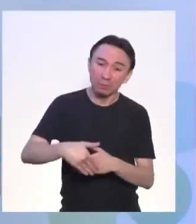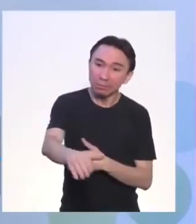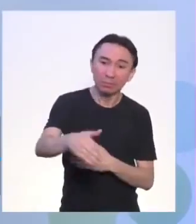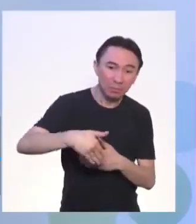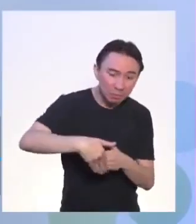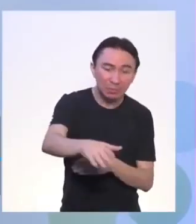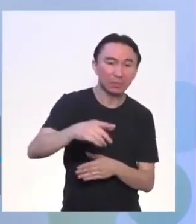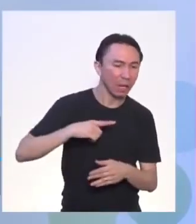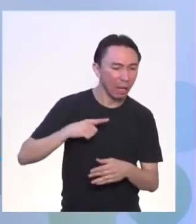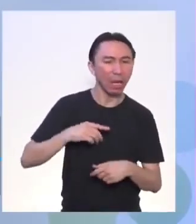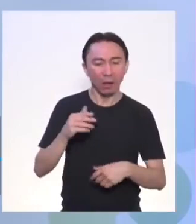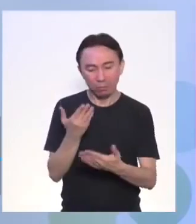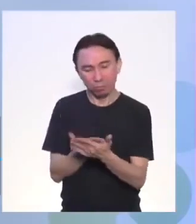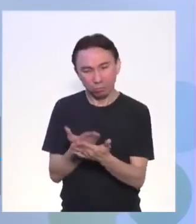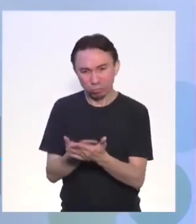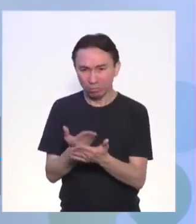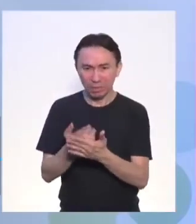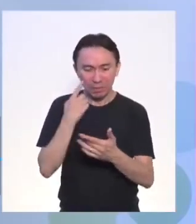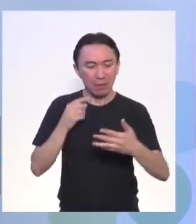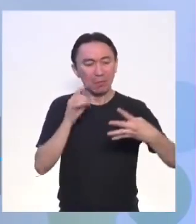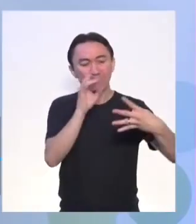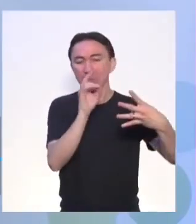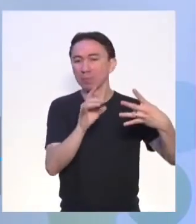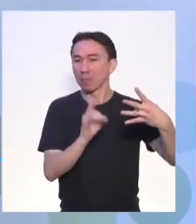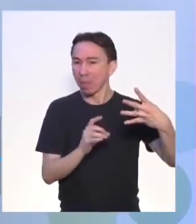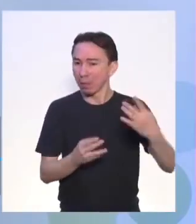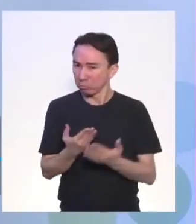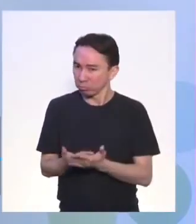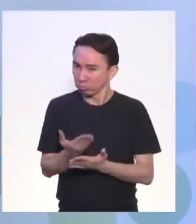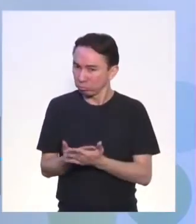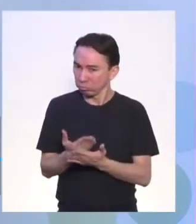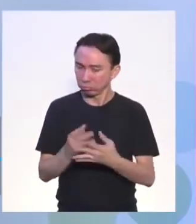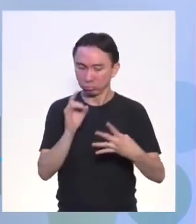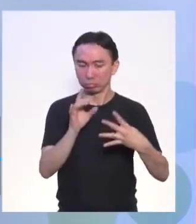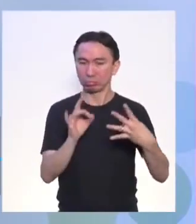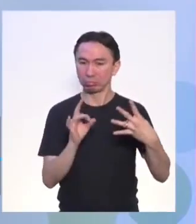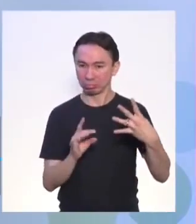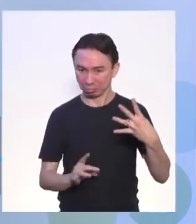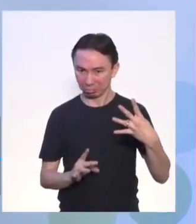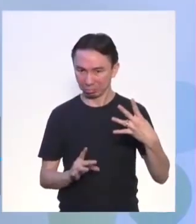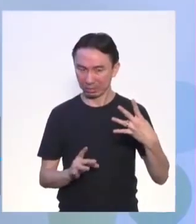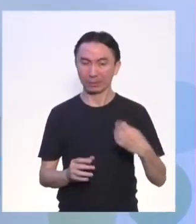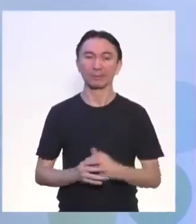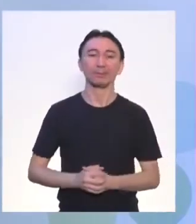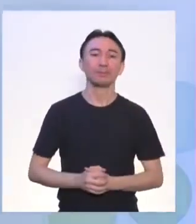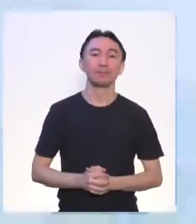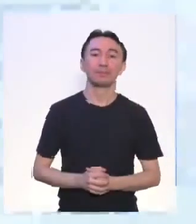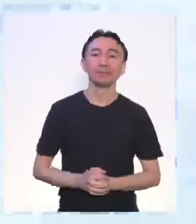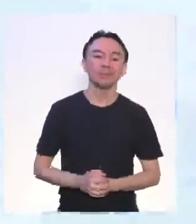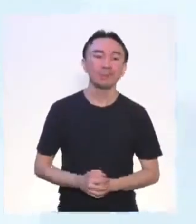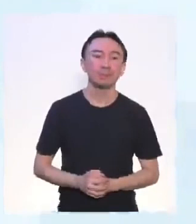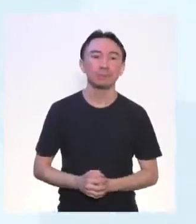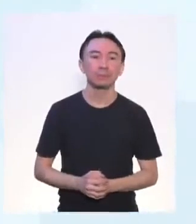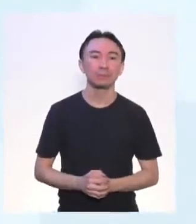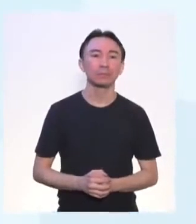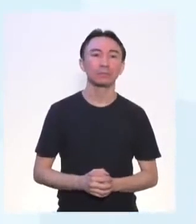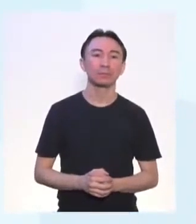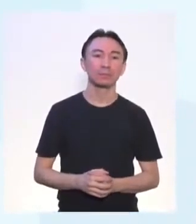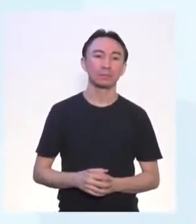uma dessas variações, tá bom? E dessas influências. Aí, nós temos um pouquinho falando sobre a